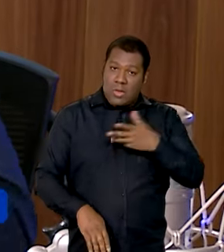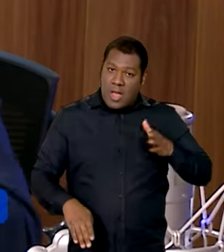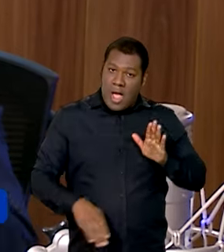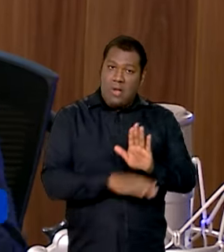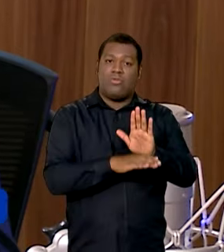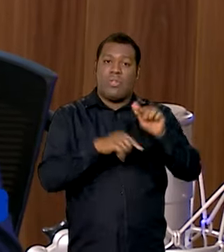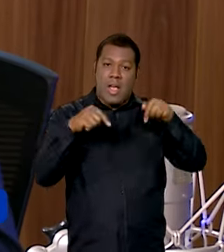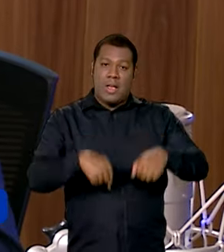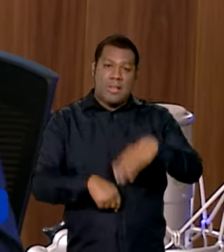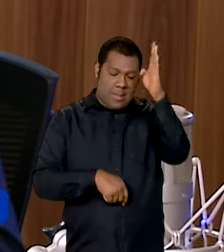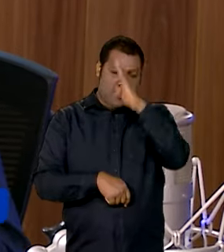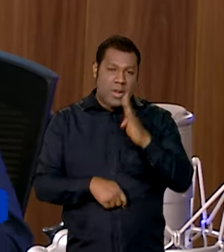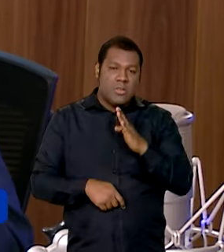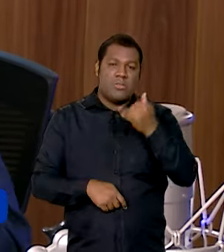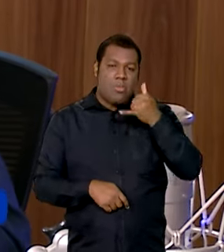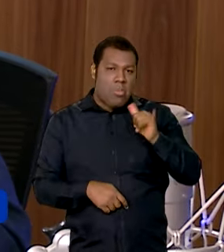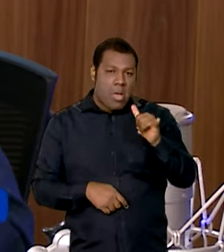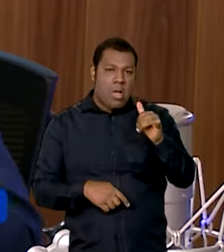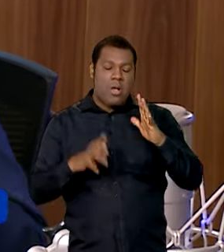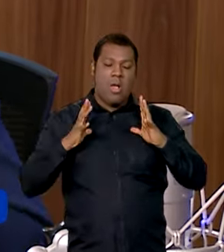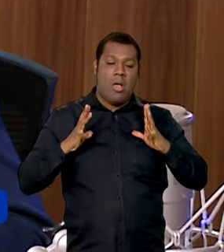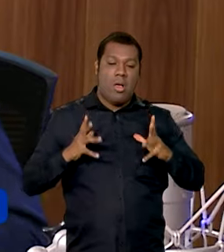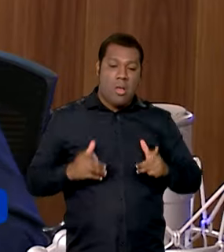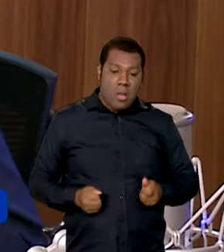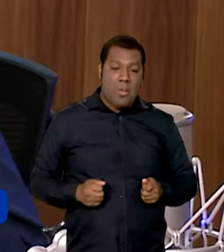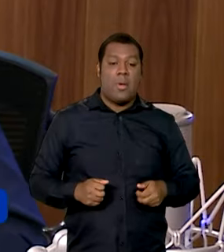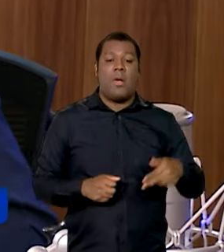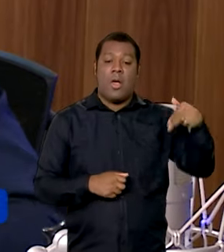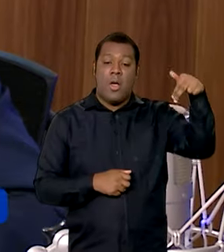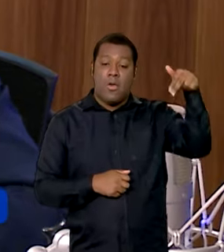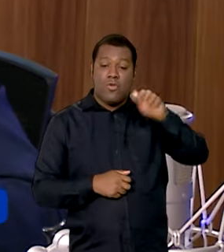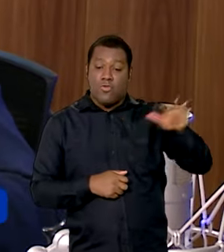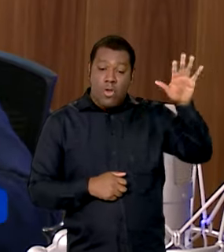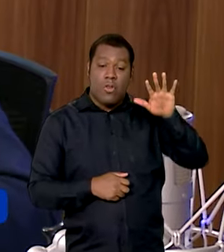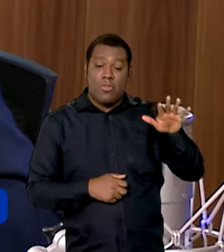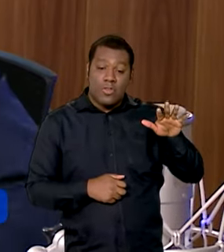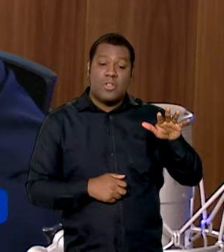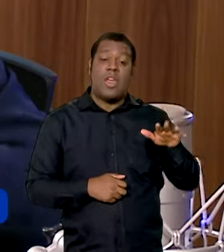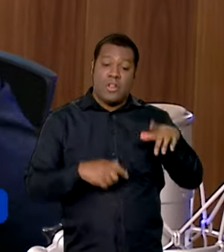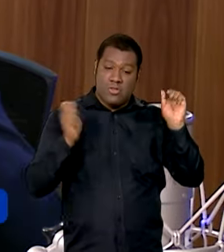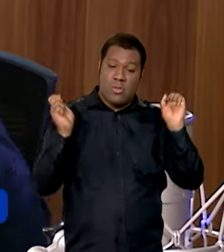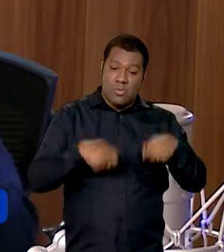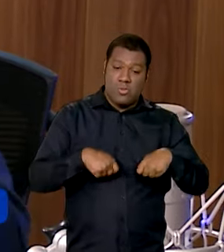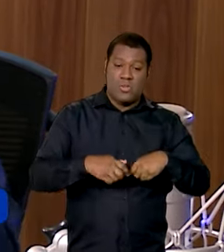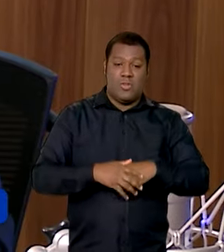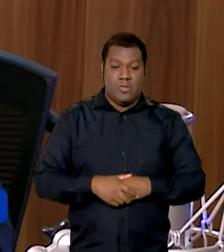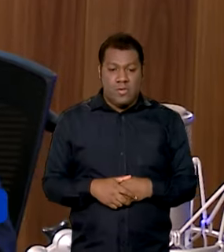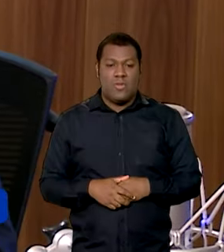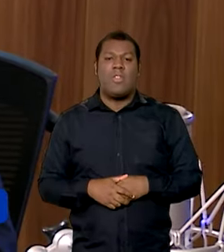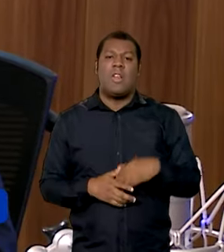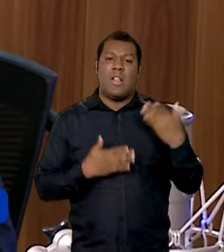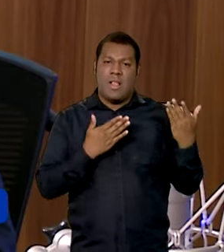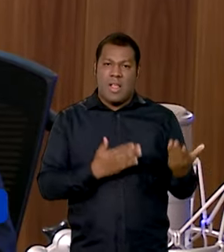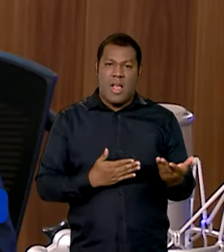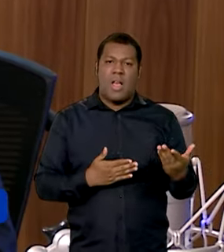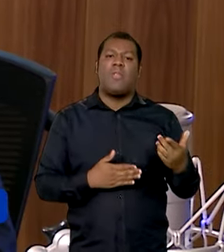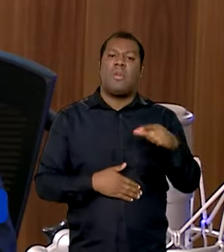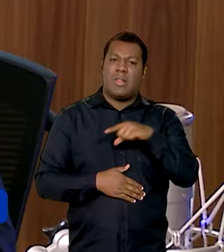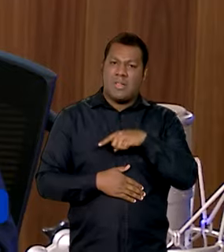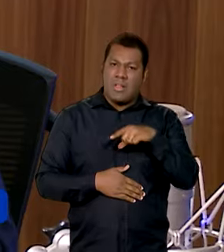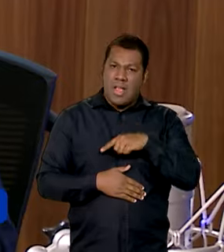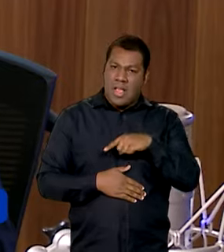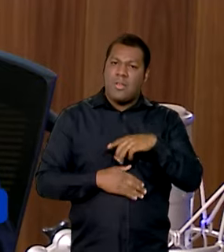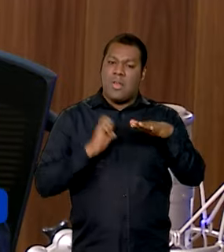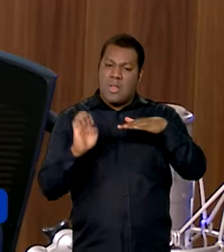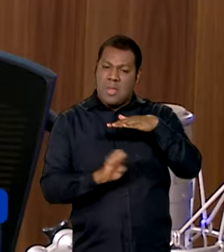é para o Brasil inteiro tá então Lógico o Nordeste com mais potencial já muitos Empreendimentos querendo se instalar